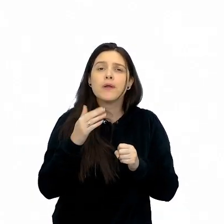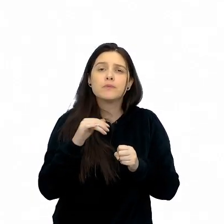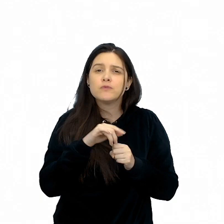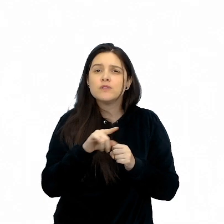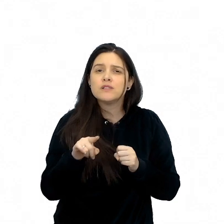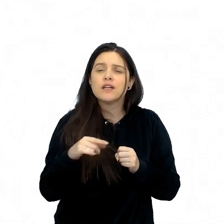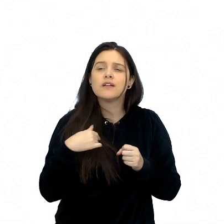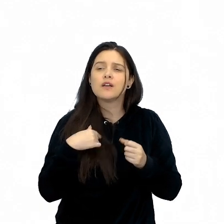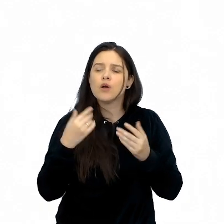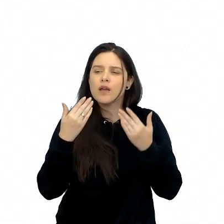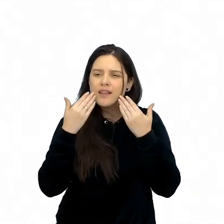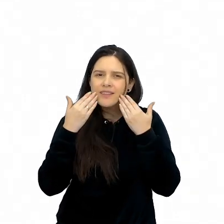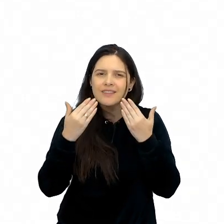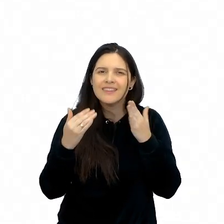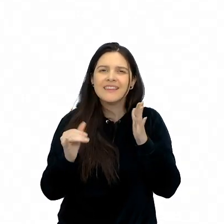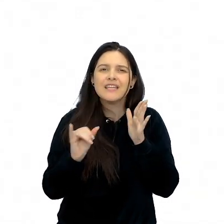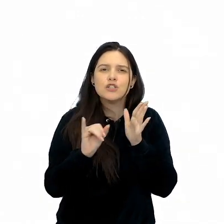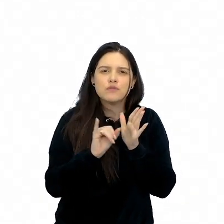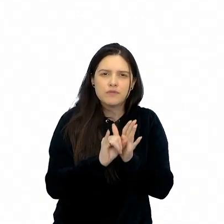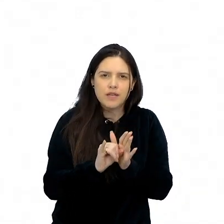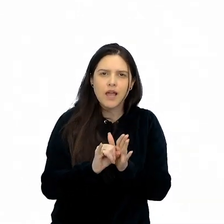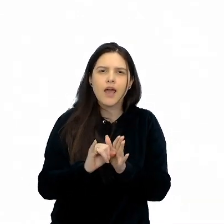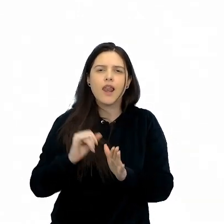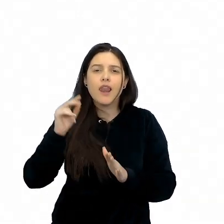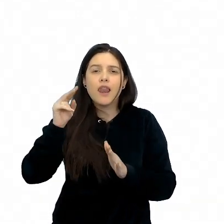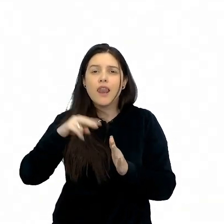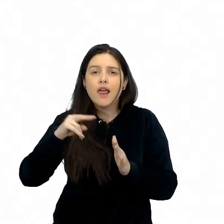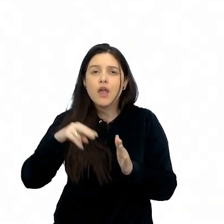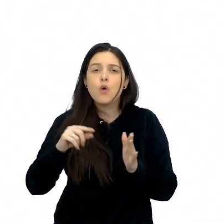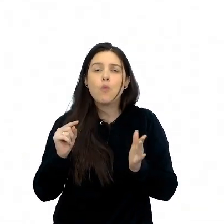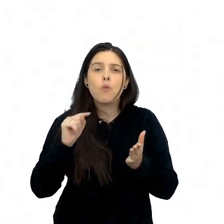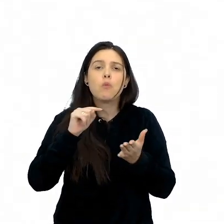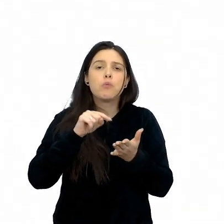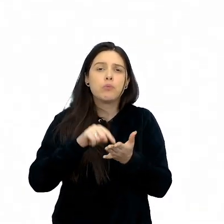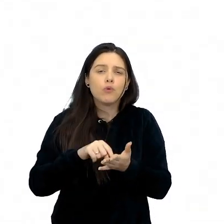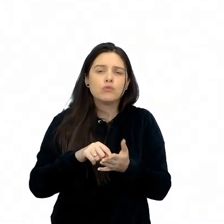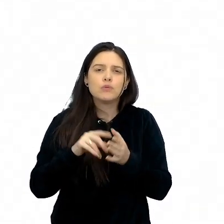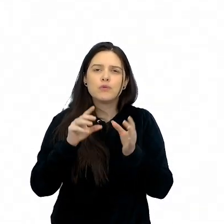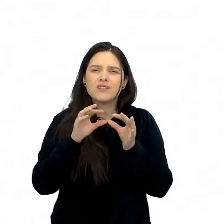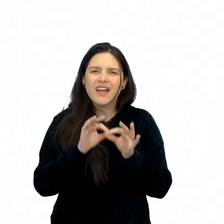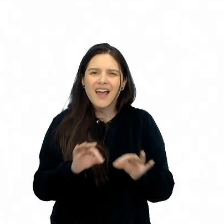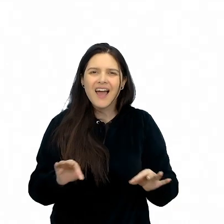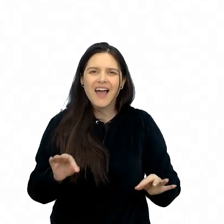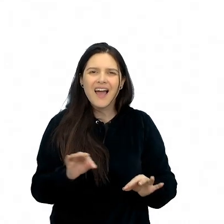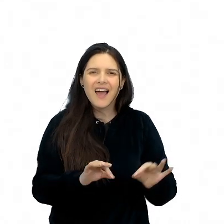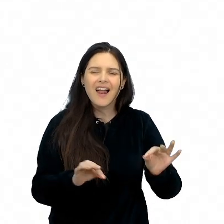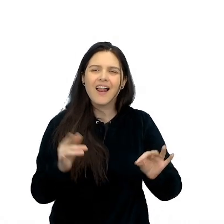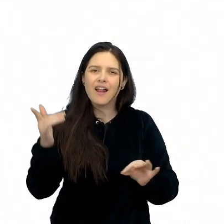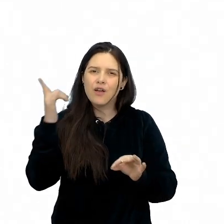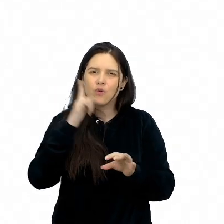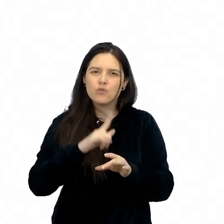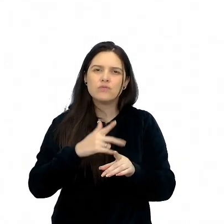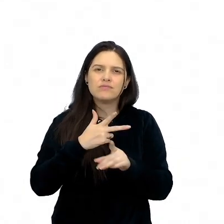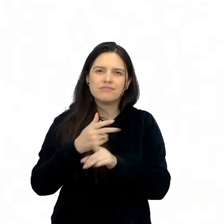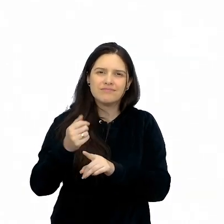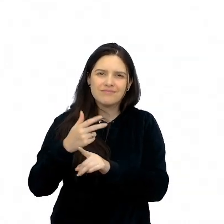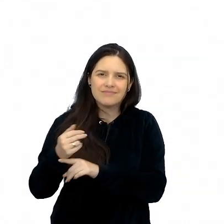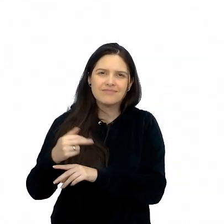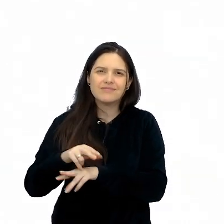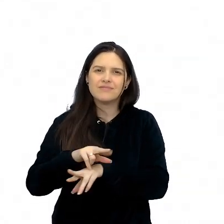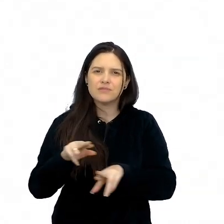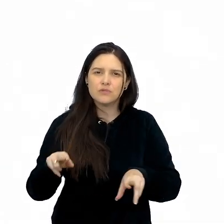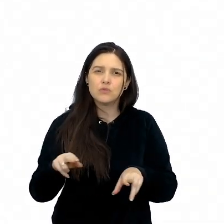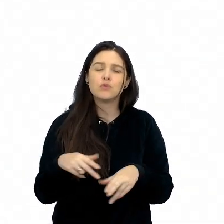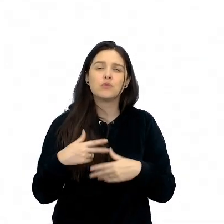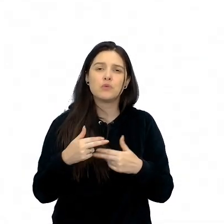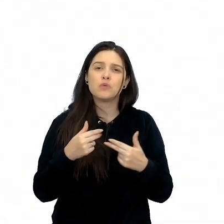Vamos identificar essas dificuldades, ver de que ponto eu posso caminhar, se eu posso avançar um pouco mais ou se eu tenho que retroagir